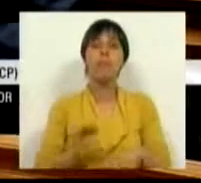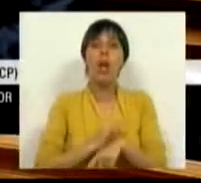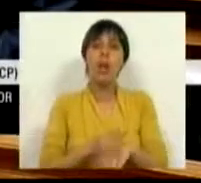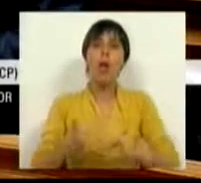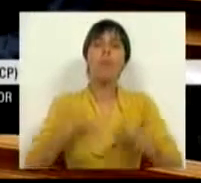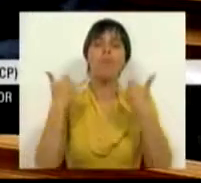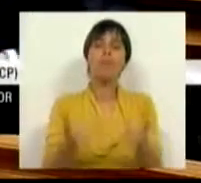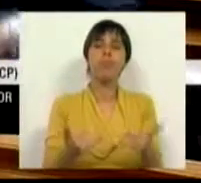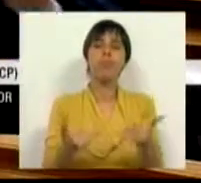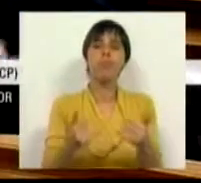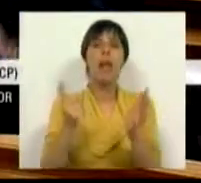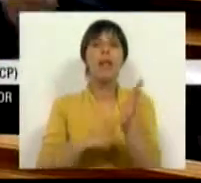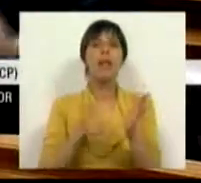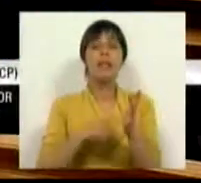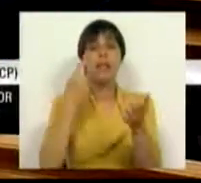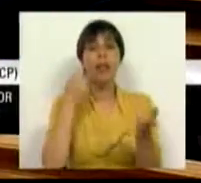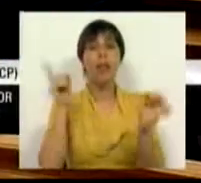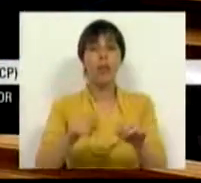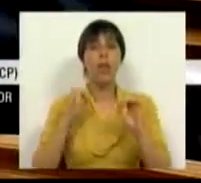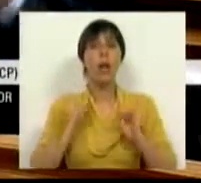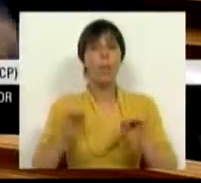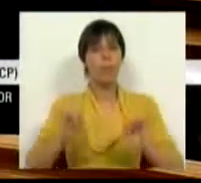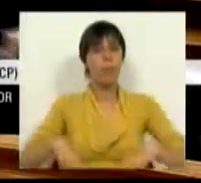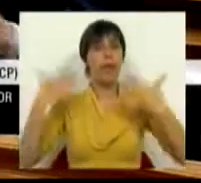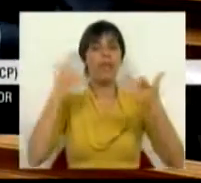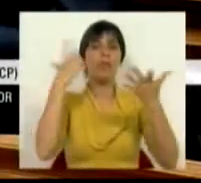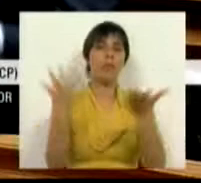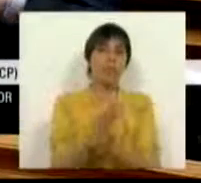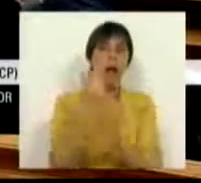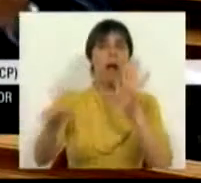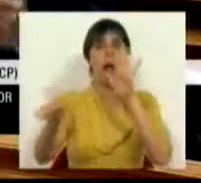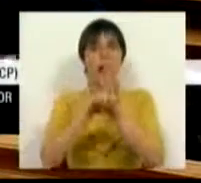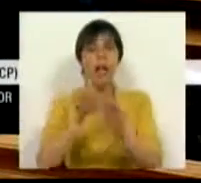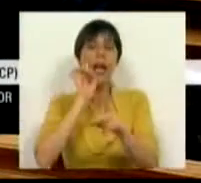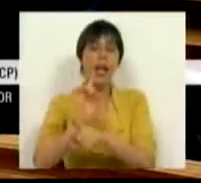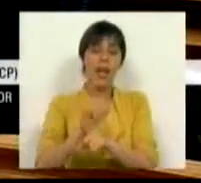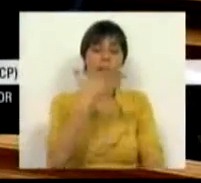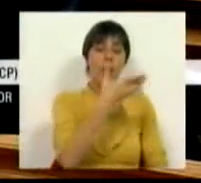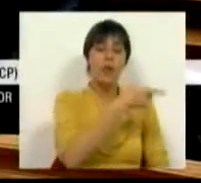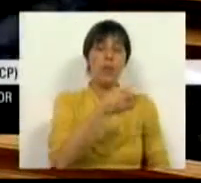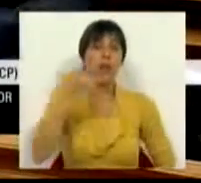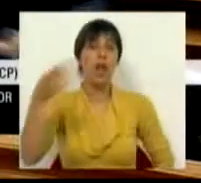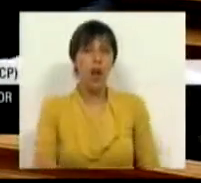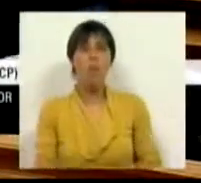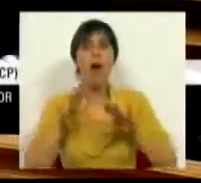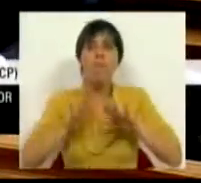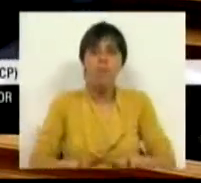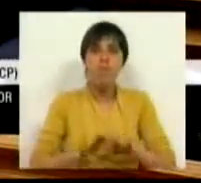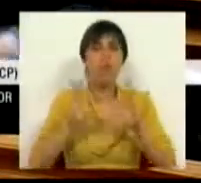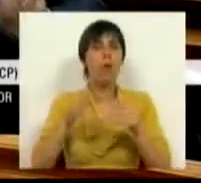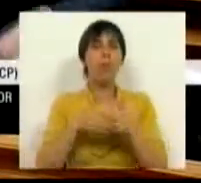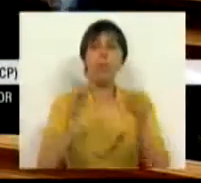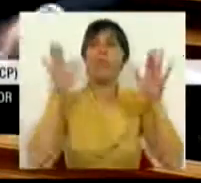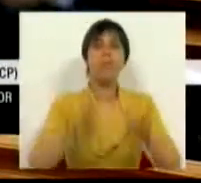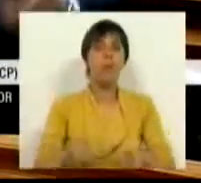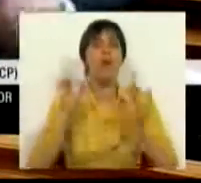logo de seguida, portanto, a necessidade de voltar tudo a estaca zero, recuperar a legislação que era já de 1999 e estagnar completamente o